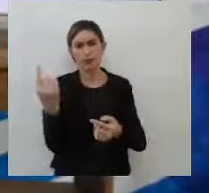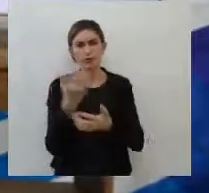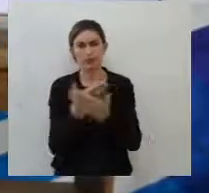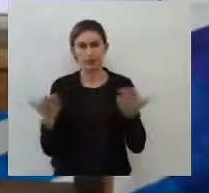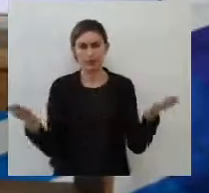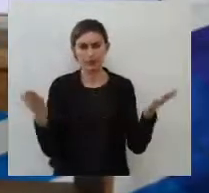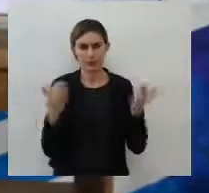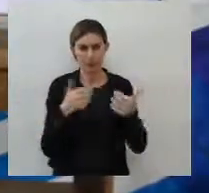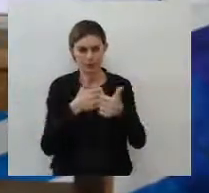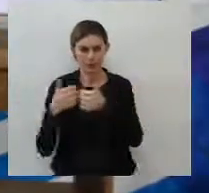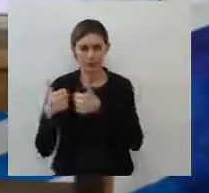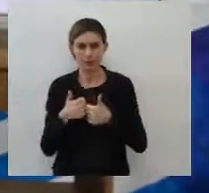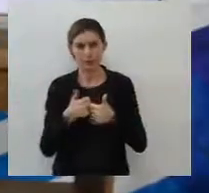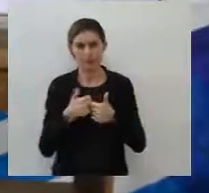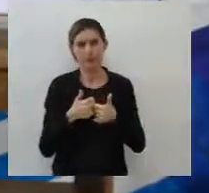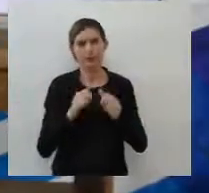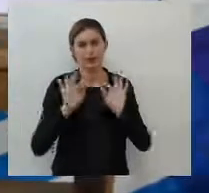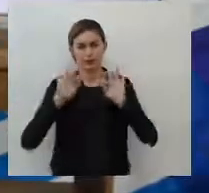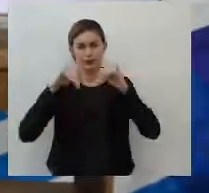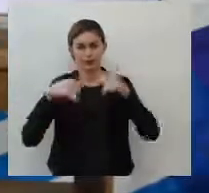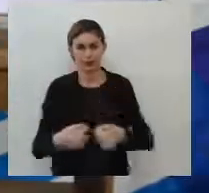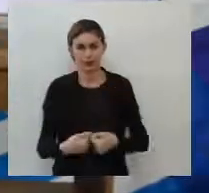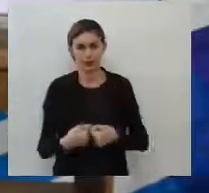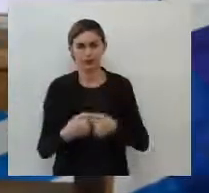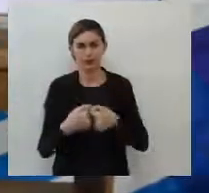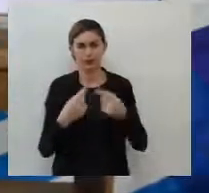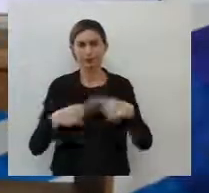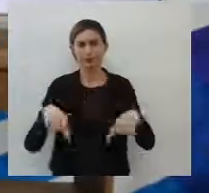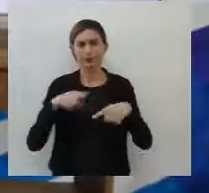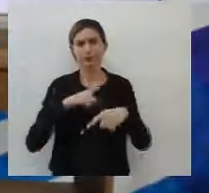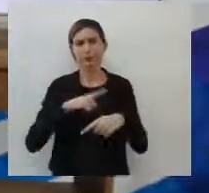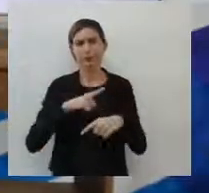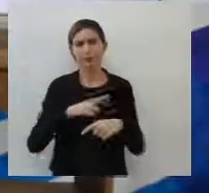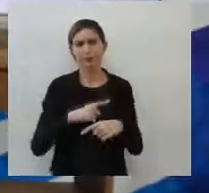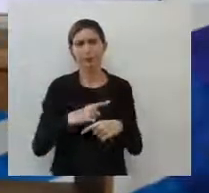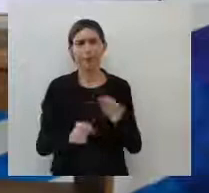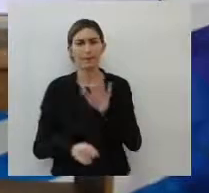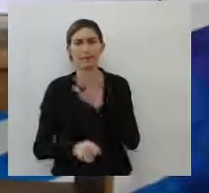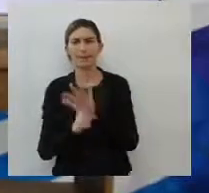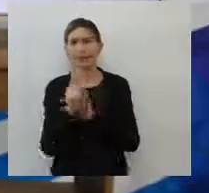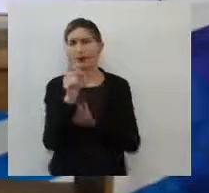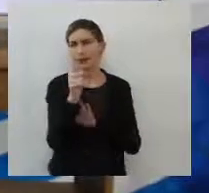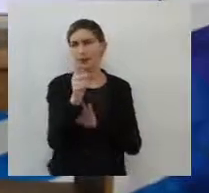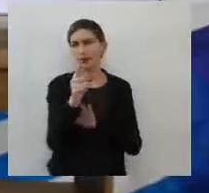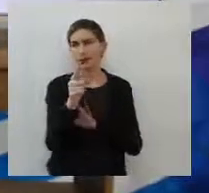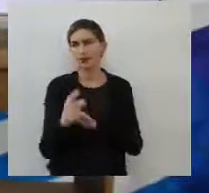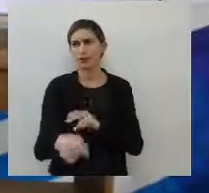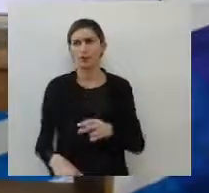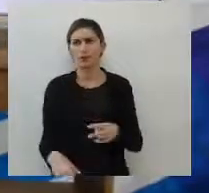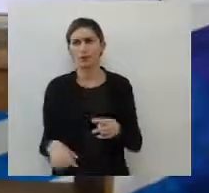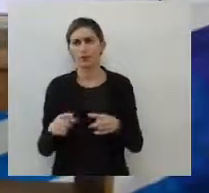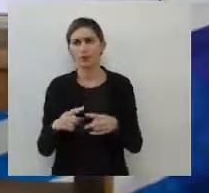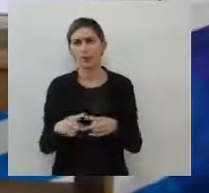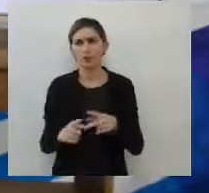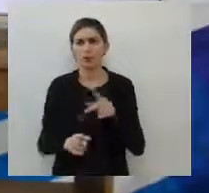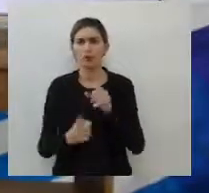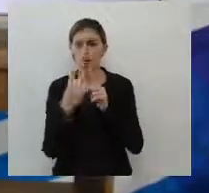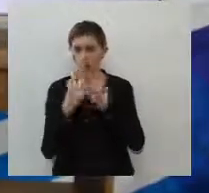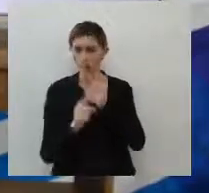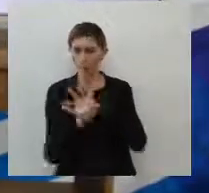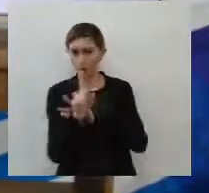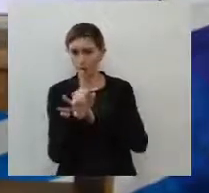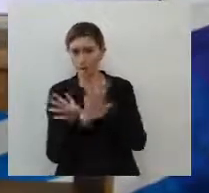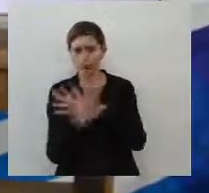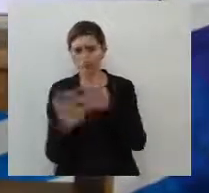vocês. Tá bem? Para encerrar, nós temos aqui uma perguntinha. Dá para fazer 2 perguntas ainda, né, galera? Dá para fazer uma perguntinha ainda,